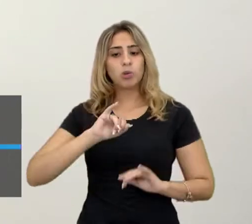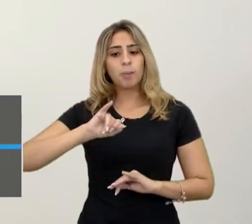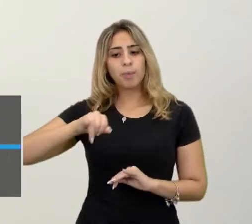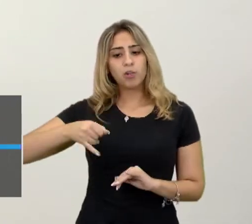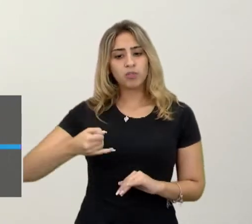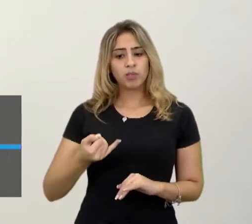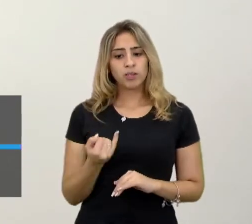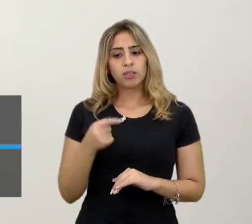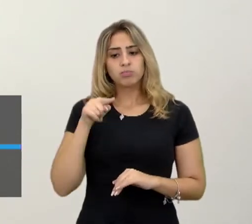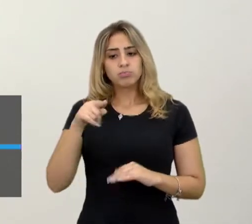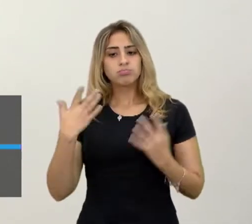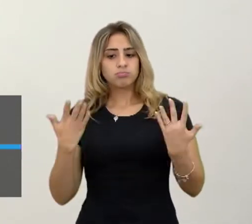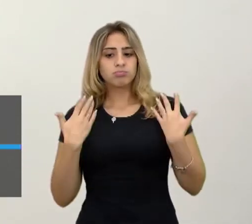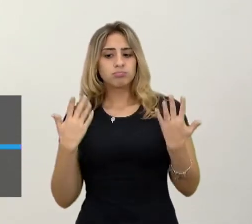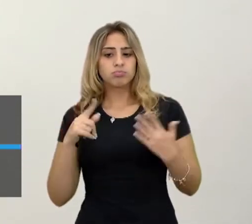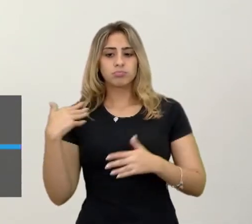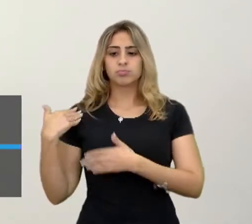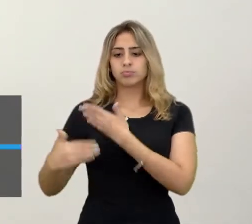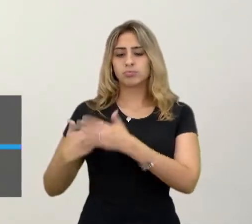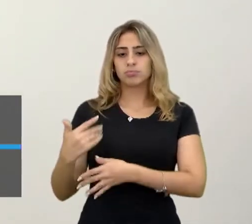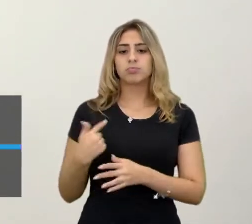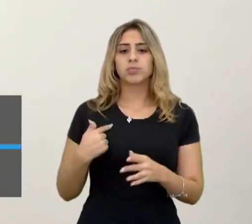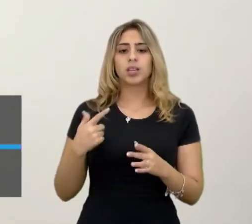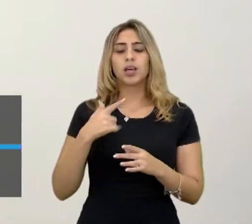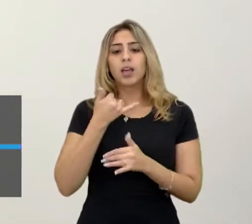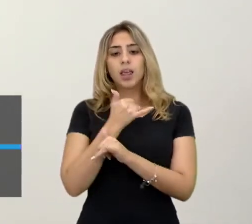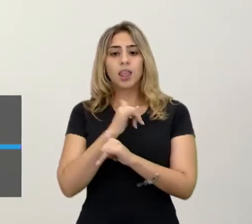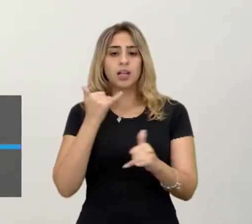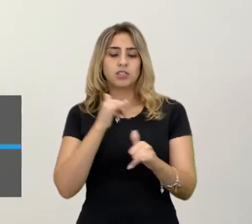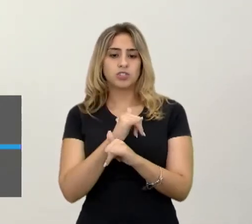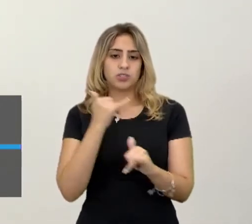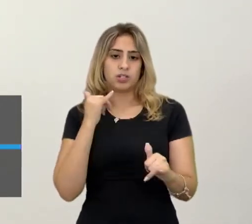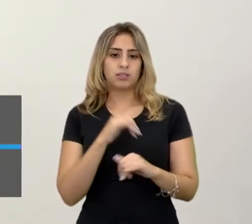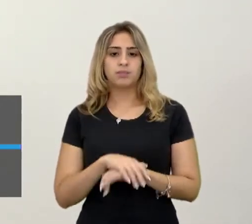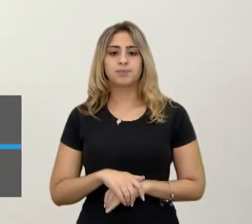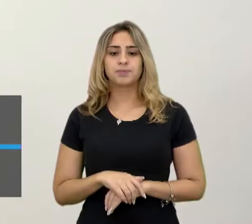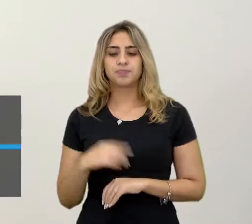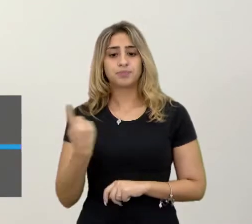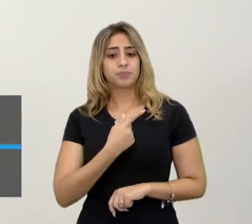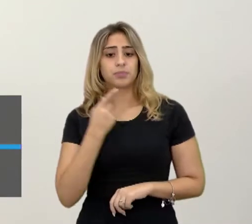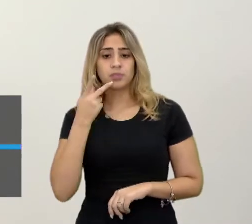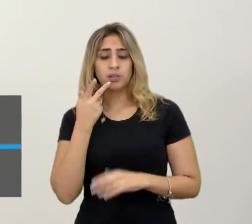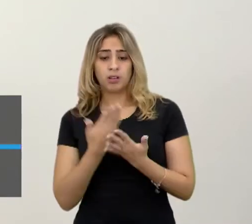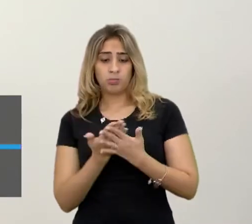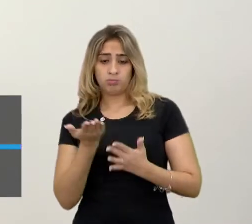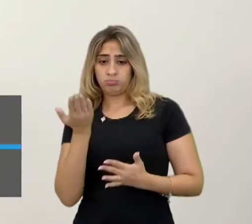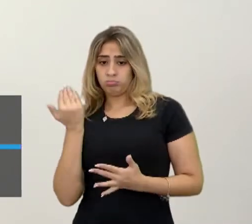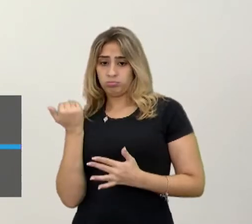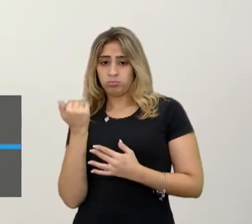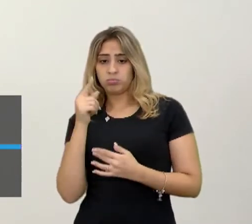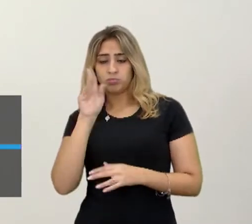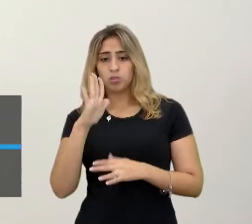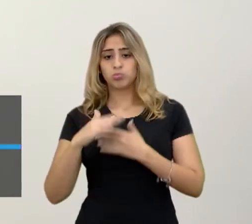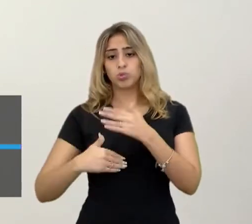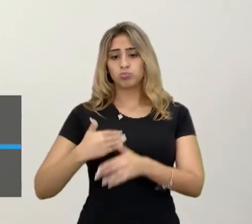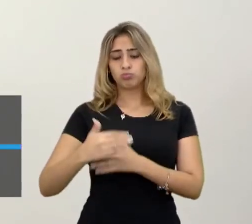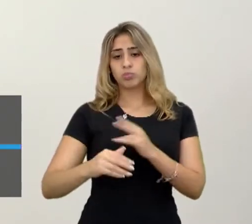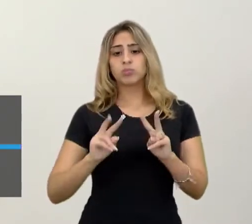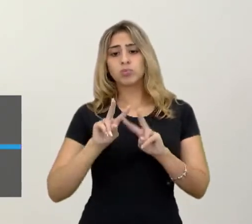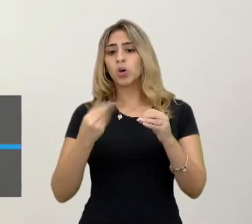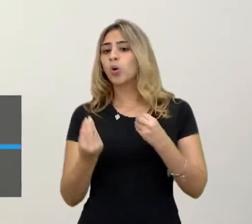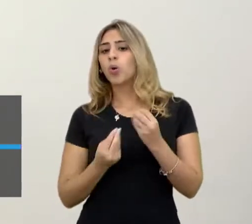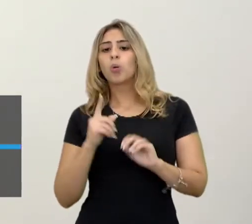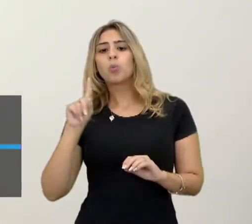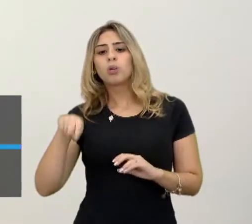aqui este calor para gerar eletricidade. Nós falamos também na aula anterior, né, já no desenvolvimento, sobre como